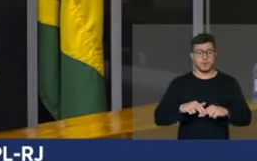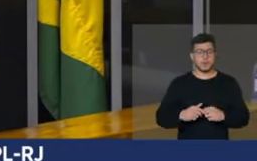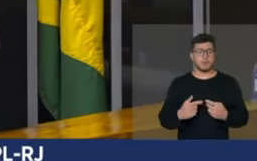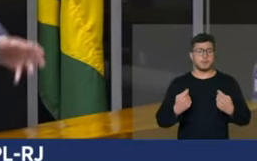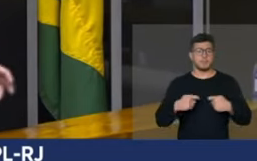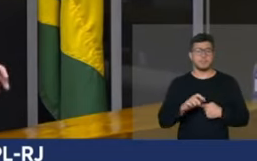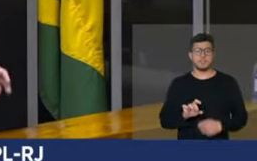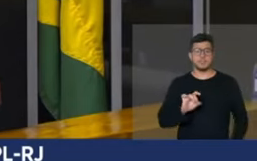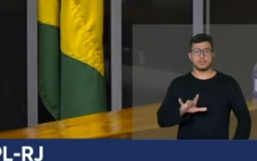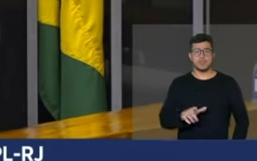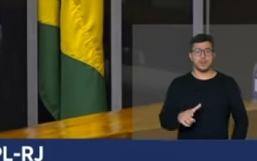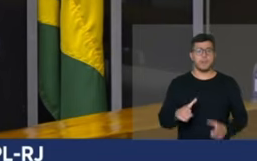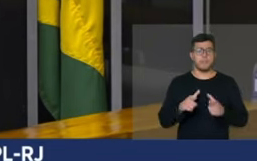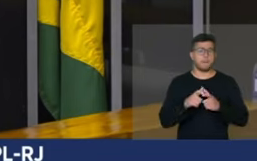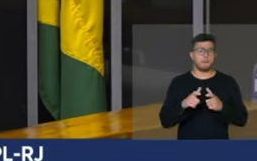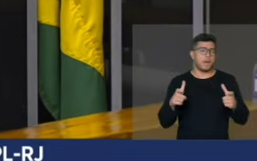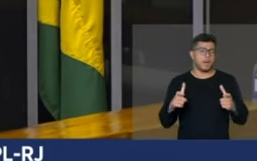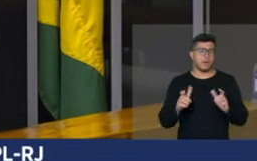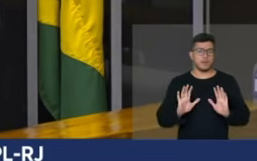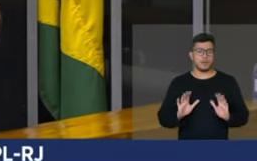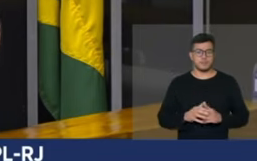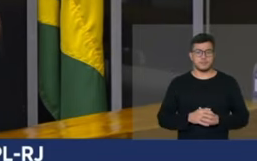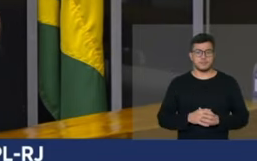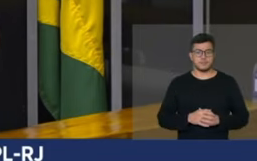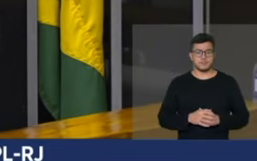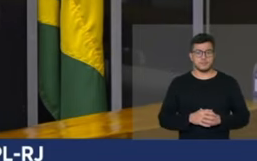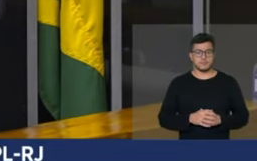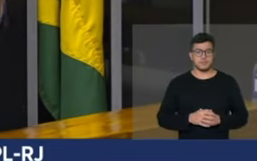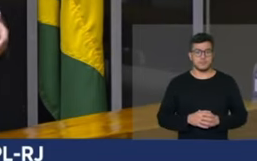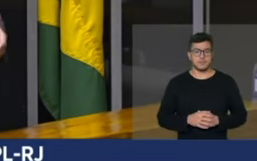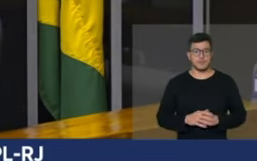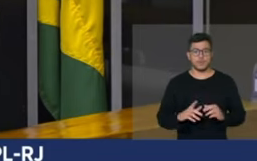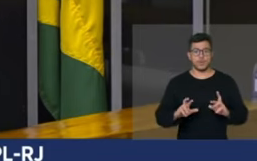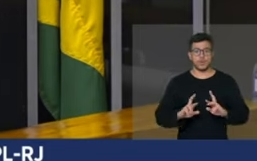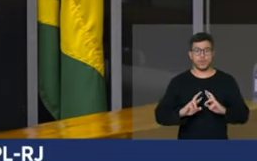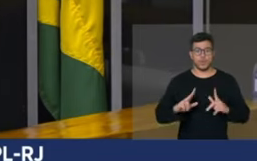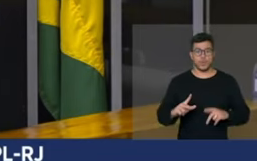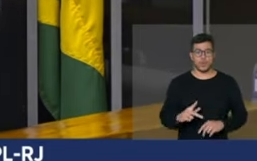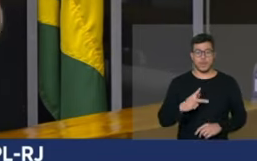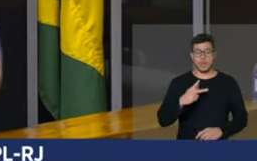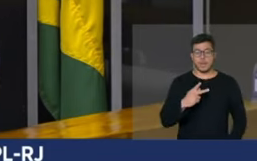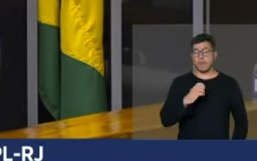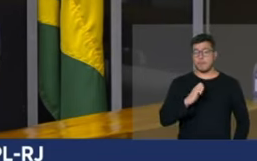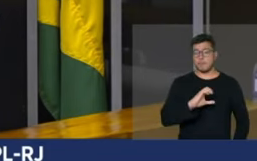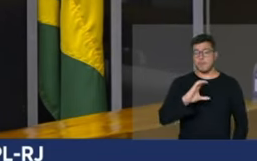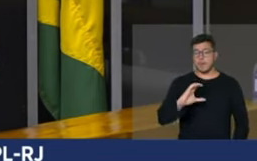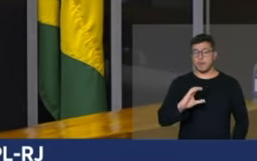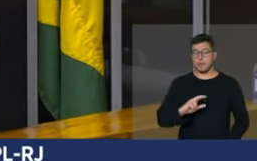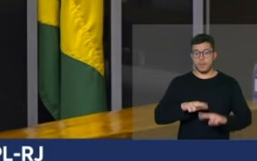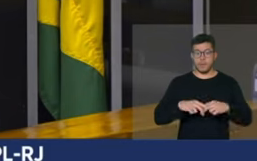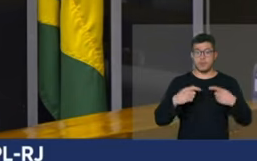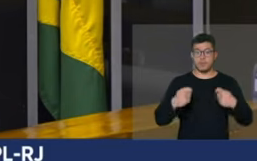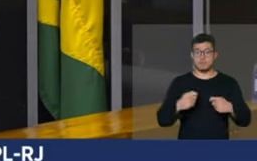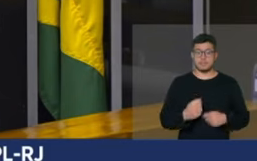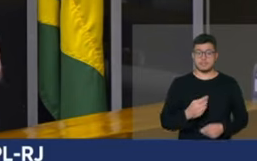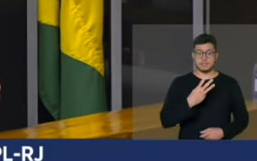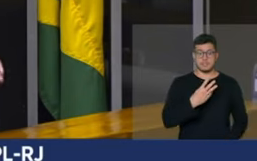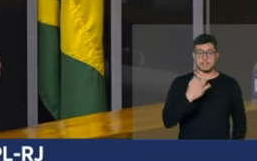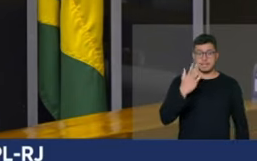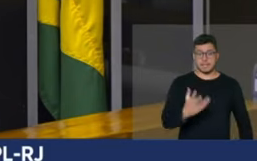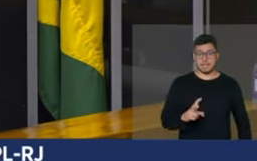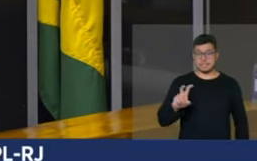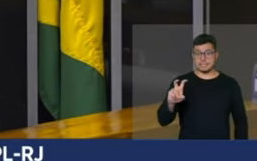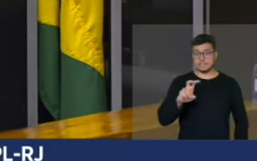como o processo de uma PEC, que são necessários 3/5, é uma maioria qualificada, 3/5